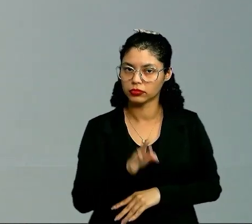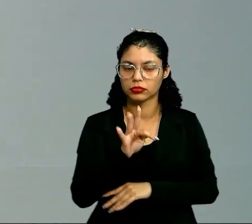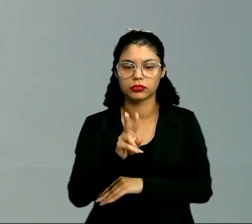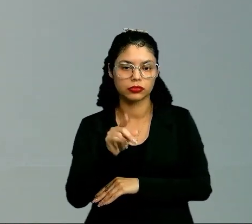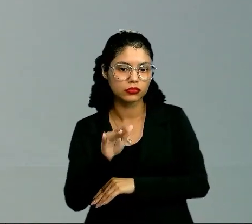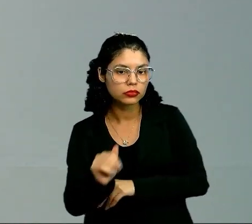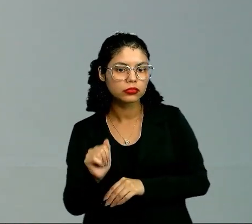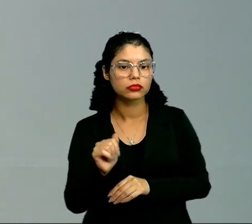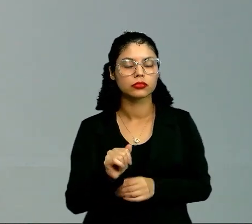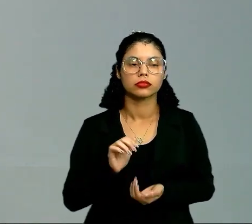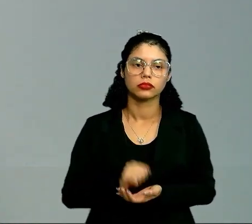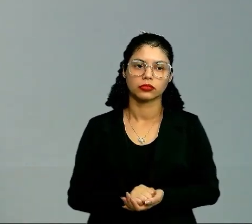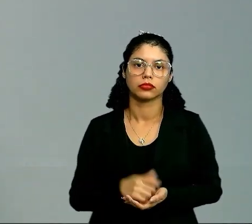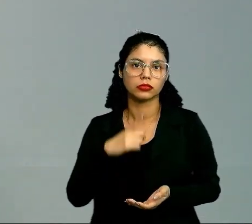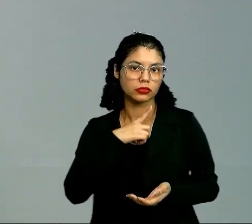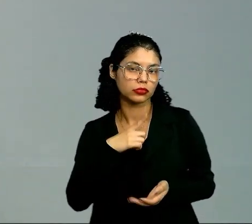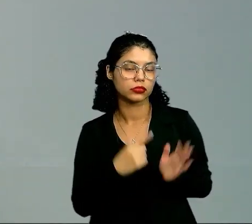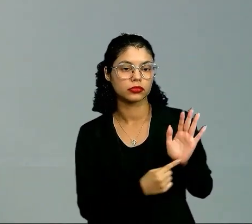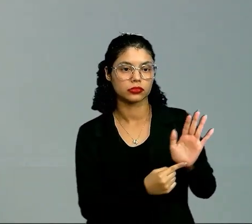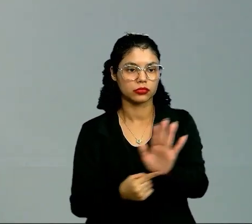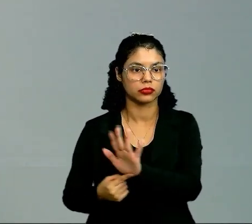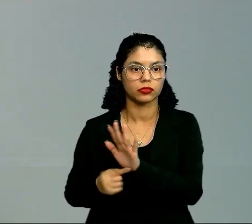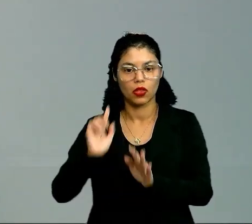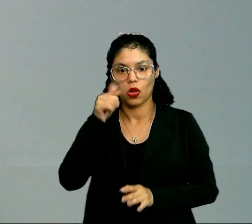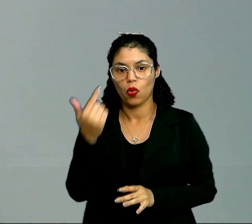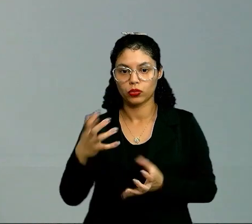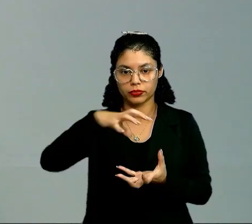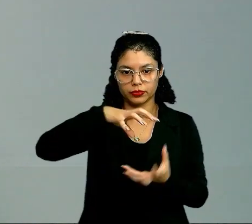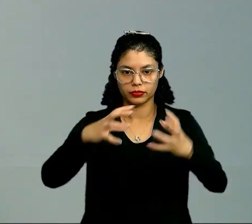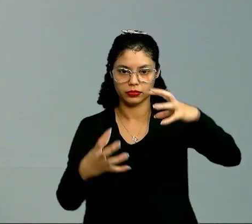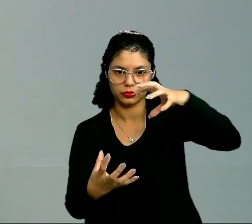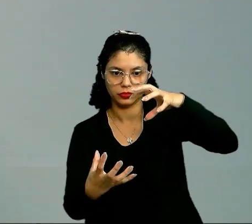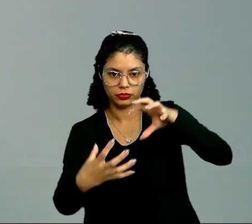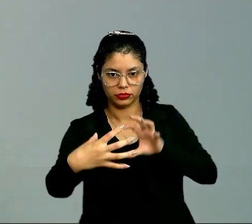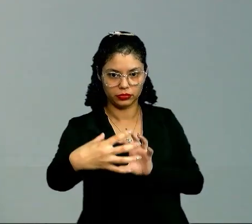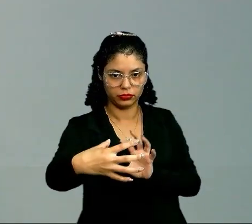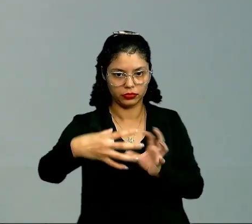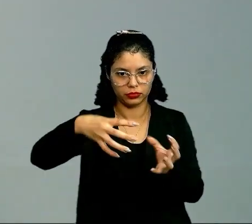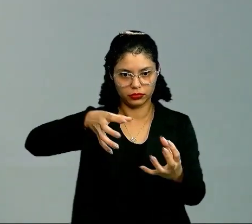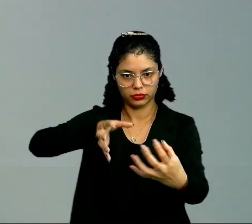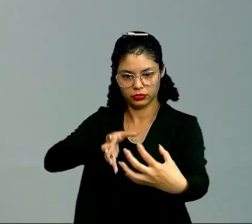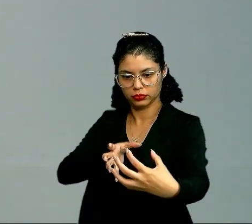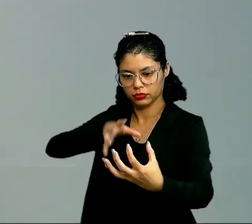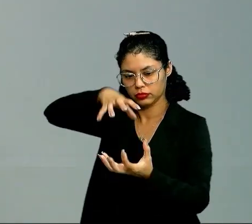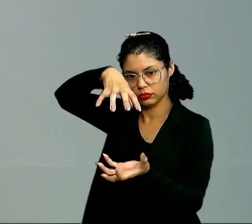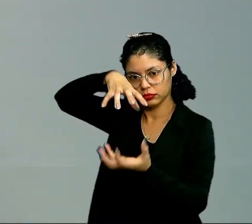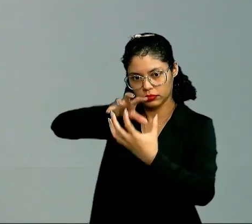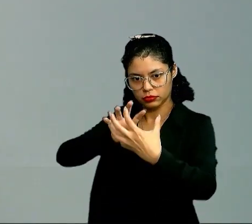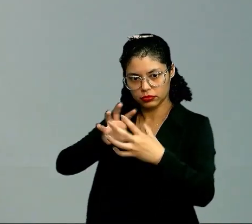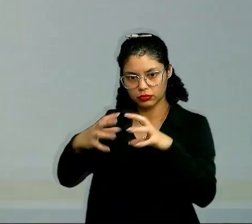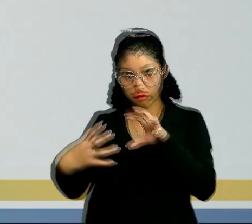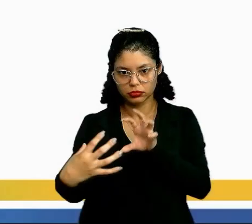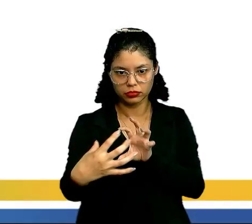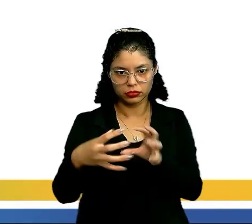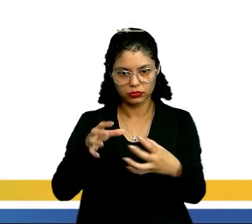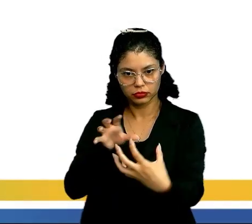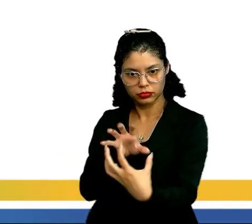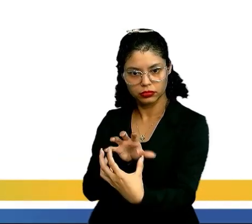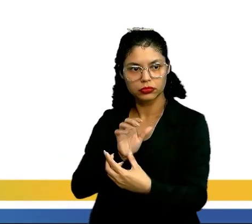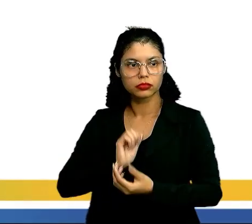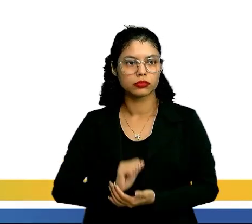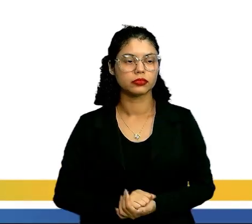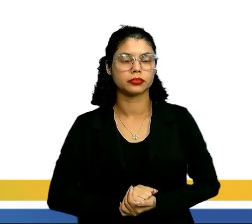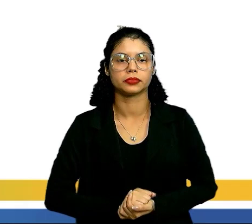geometria espacial, ela vai te mostrar outras figuras, tendo vários lados. Tudo bem? Então,